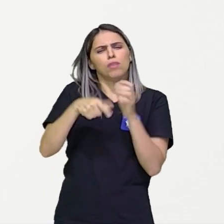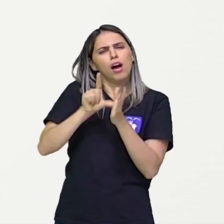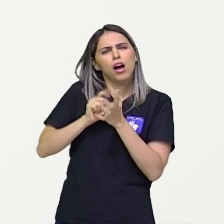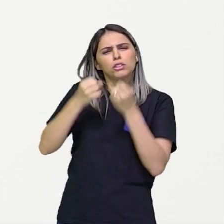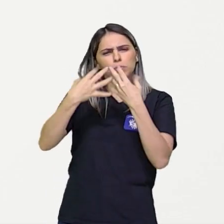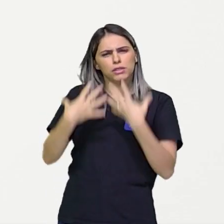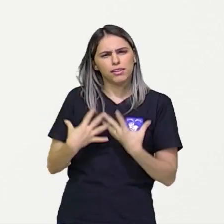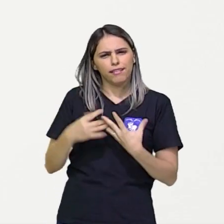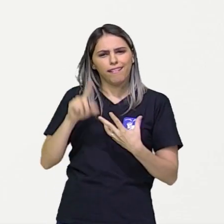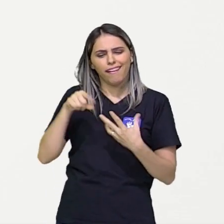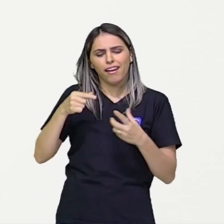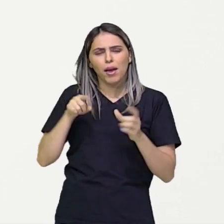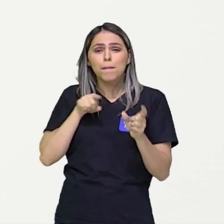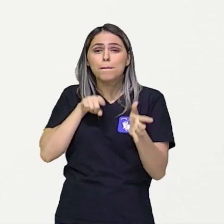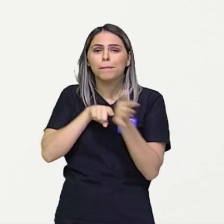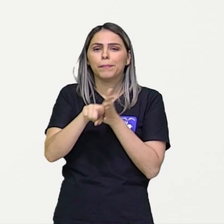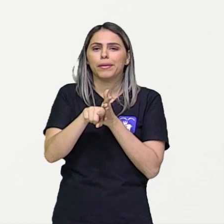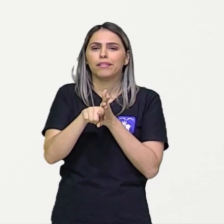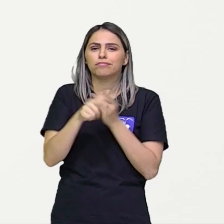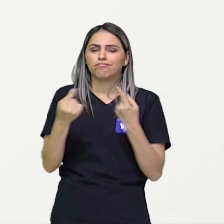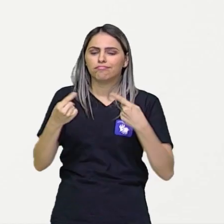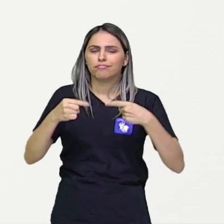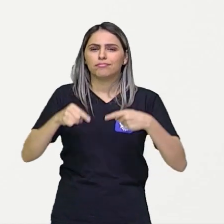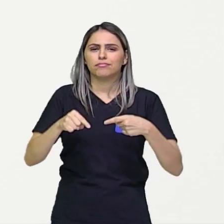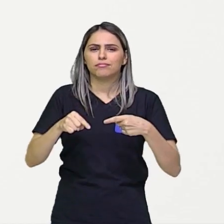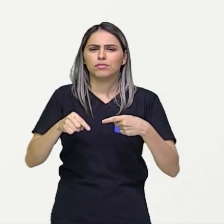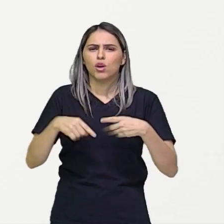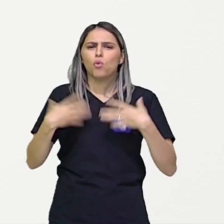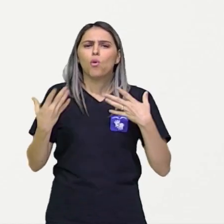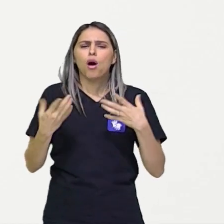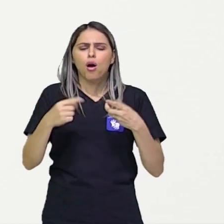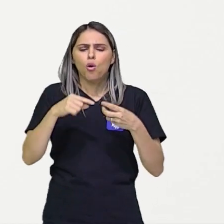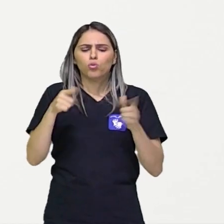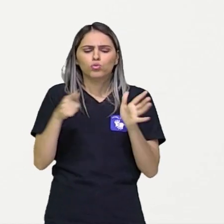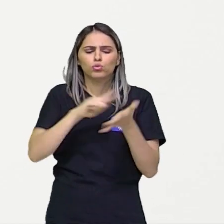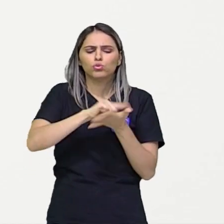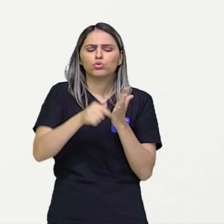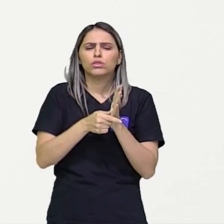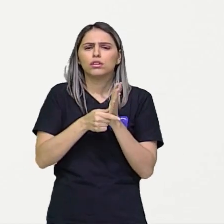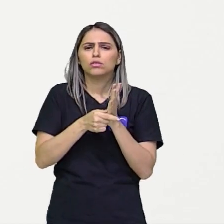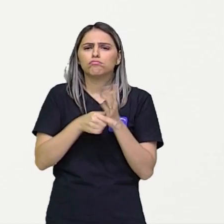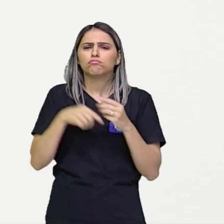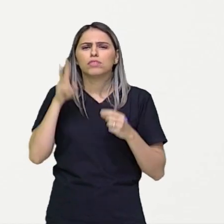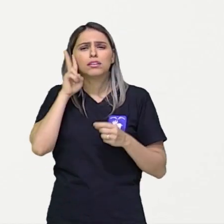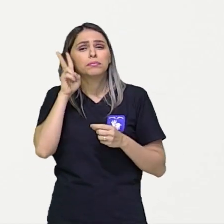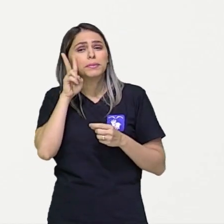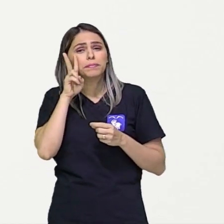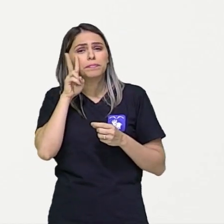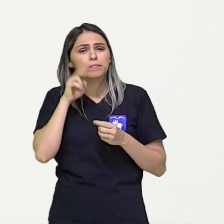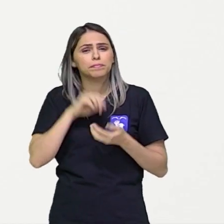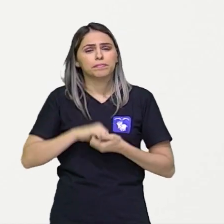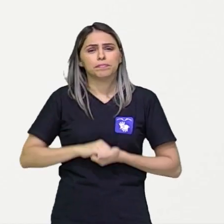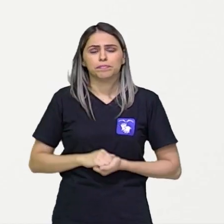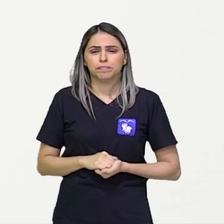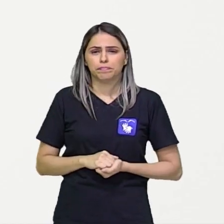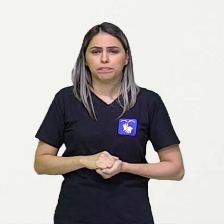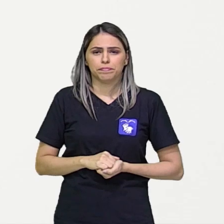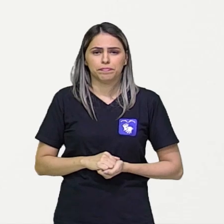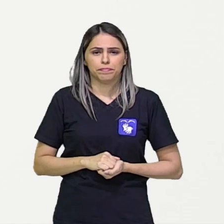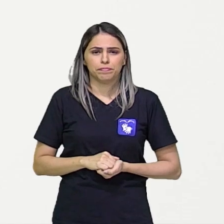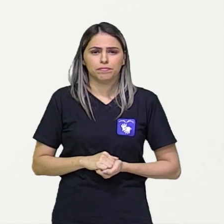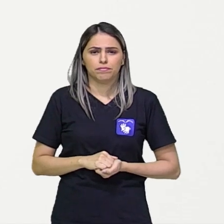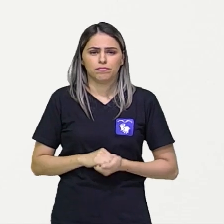que é um desafio, é uma pergunta? Qual é esse gênero? Qual é? Vocês se lembram? Olha